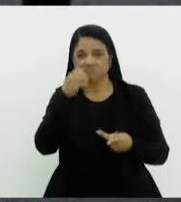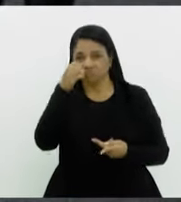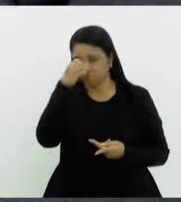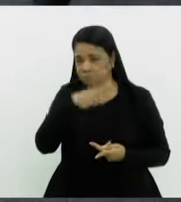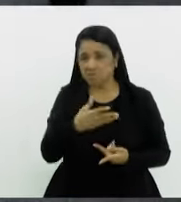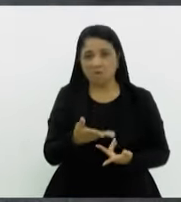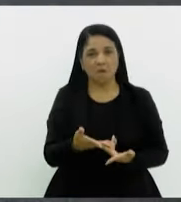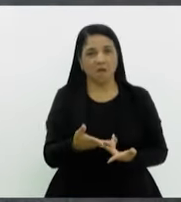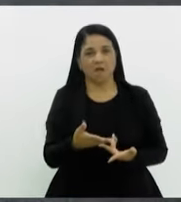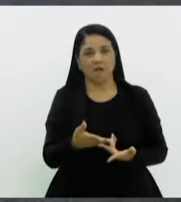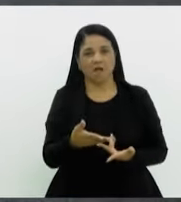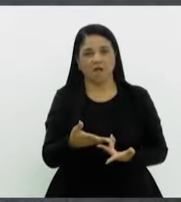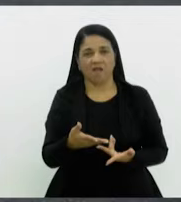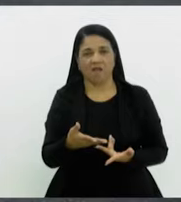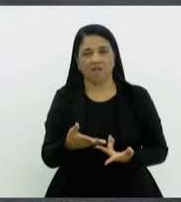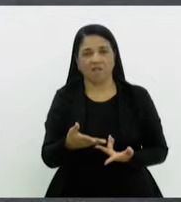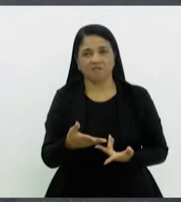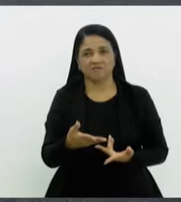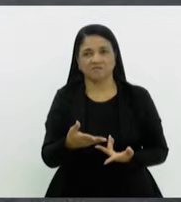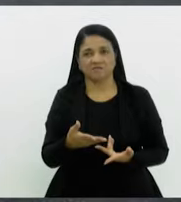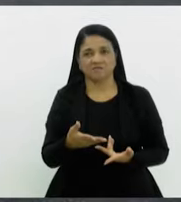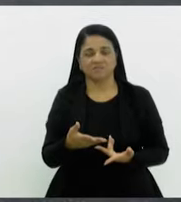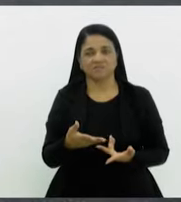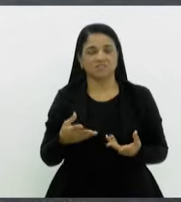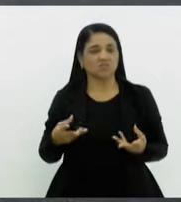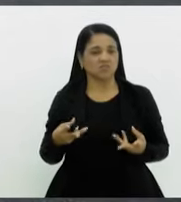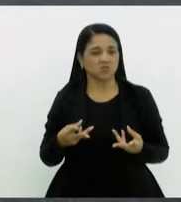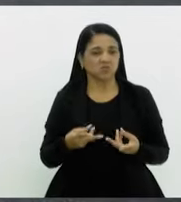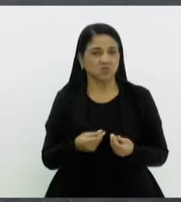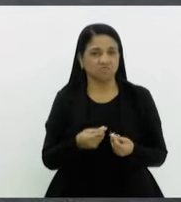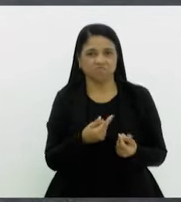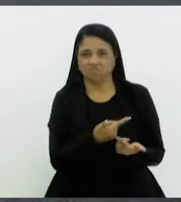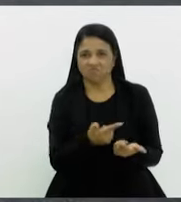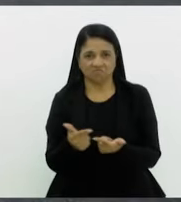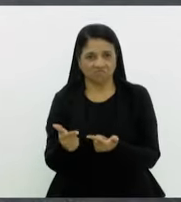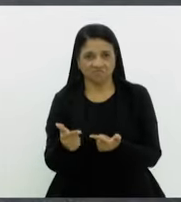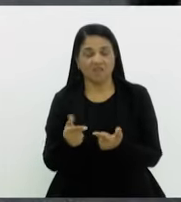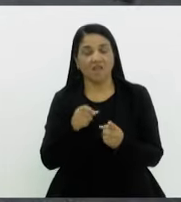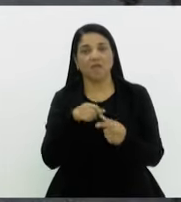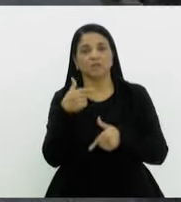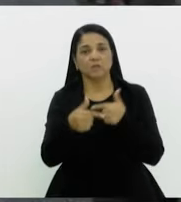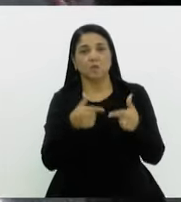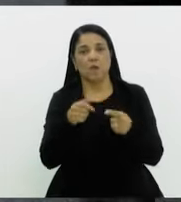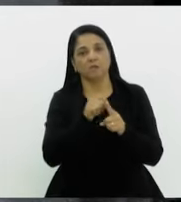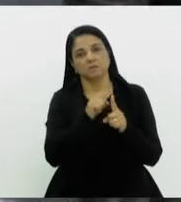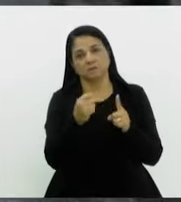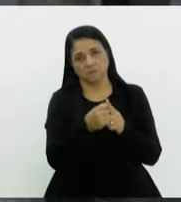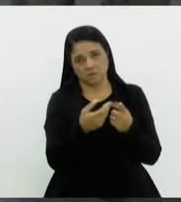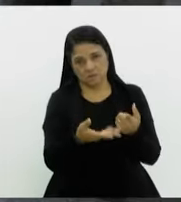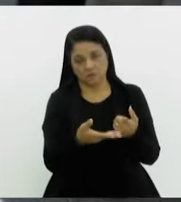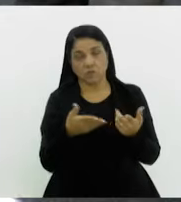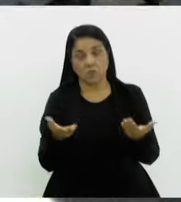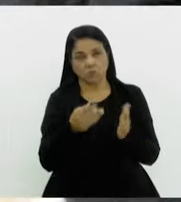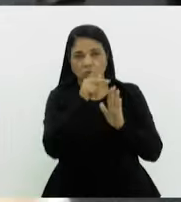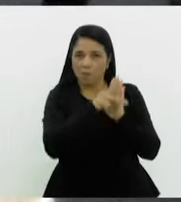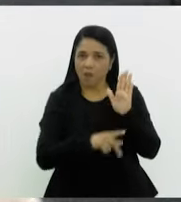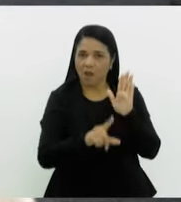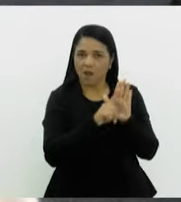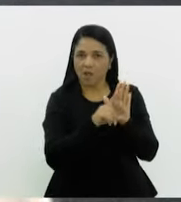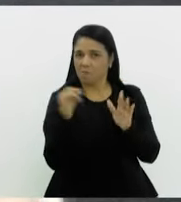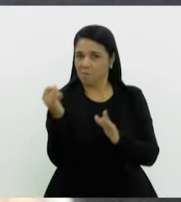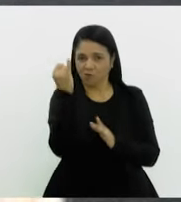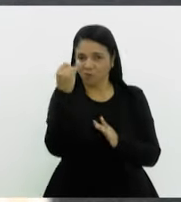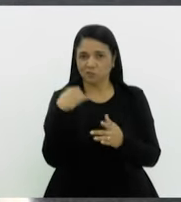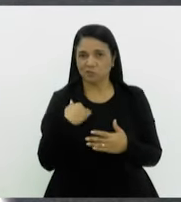ignorante, de maneira a desqualificar o nosso trabalho com relação à sociedade, mas hoje um projeto de lei tão importante,